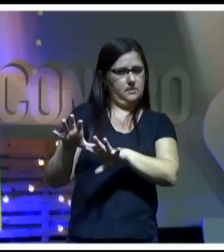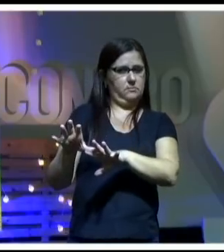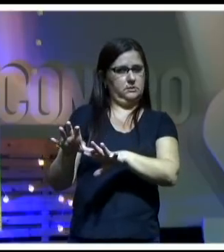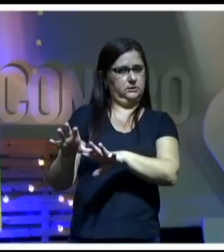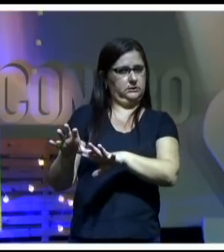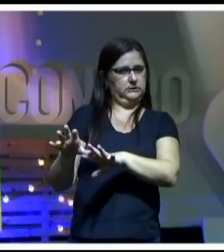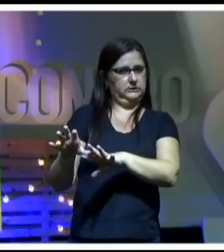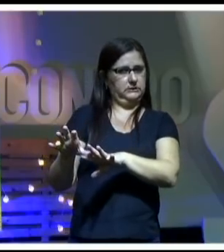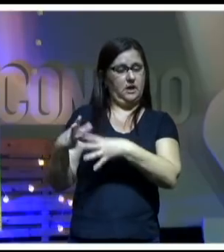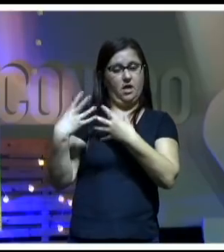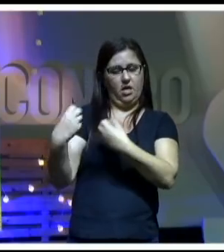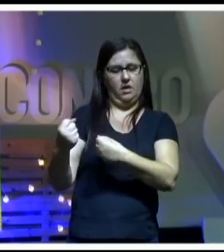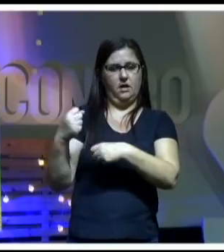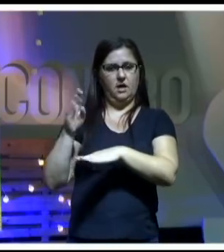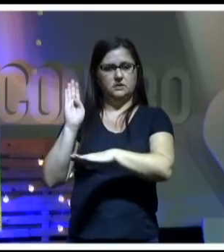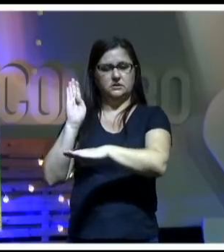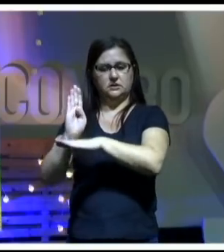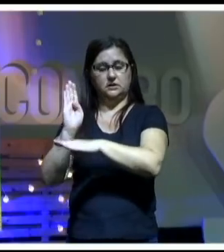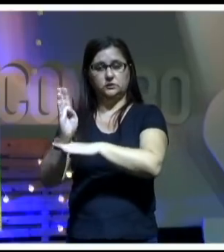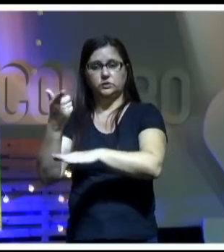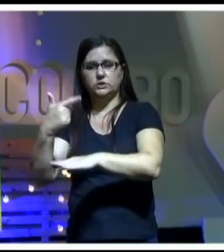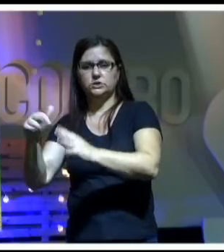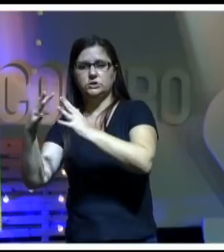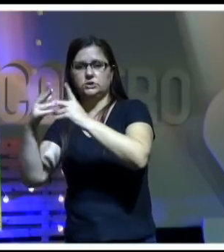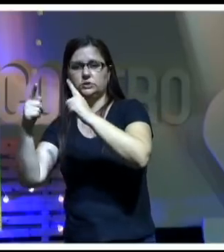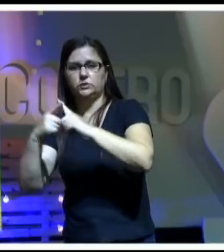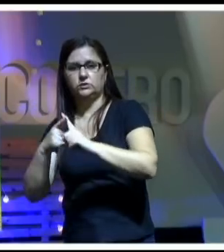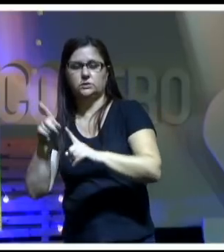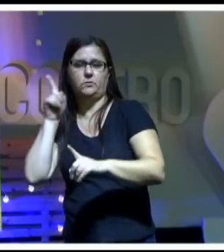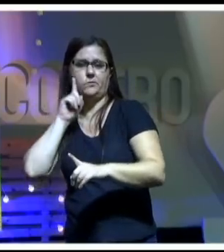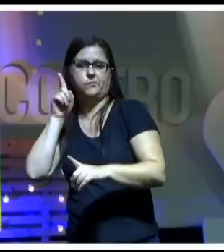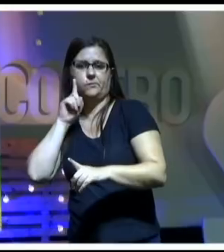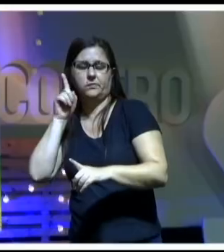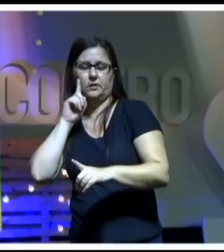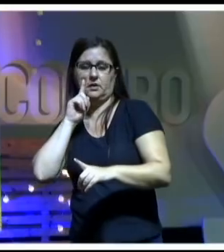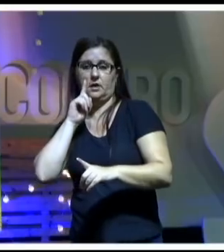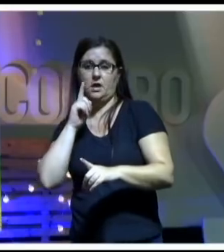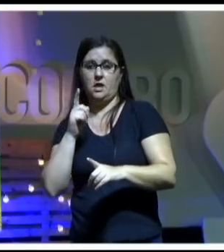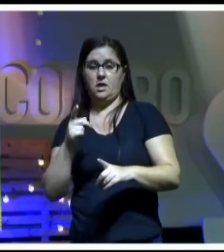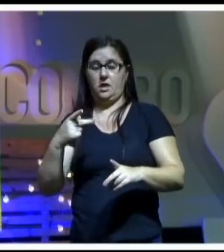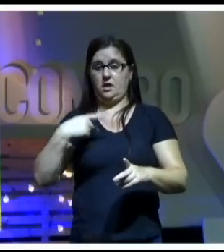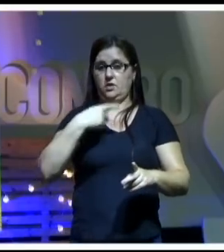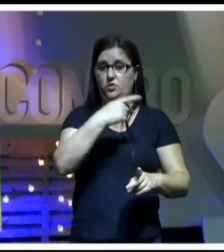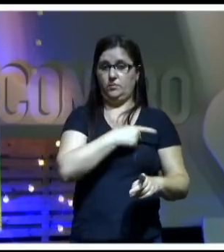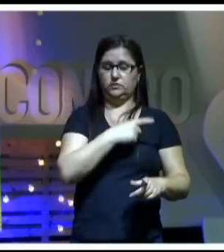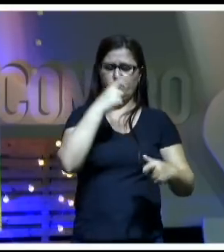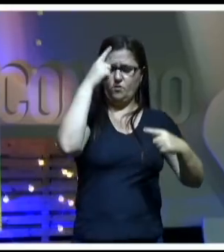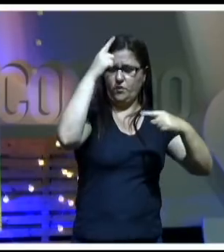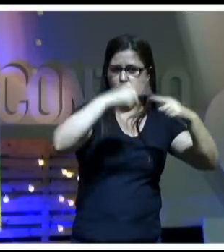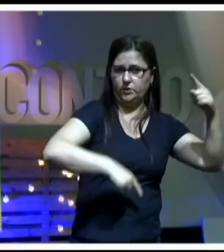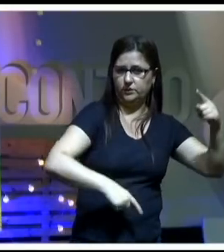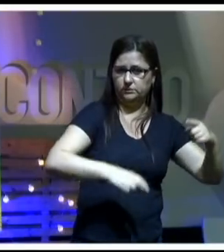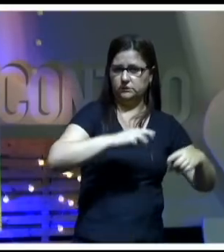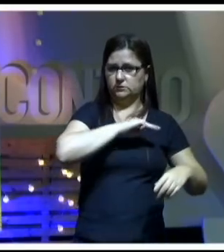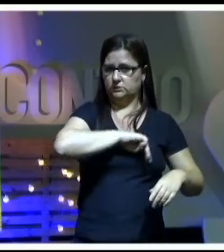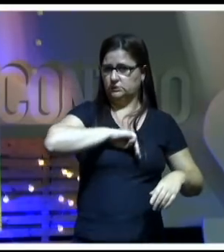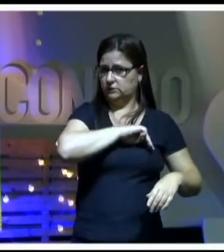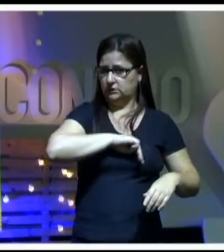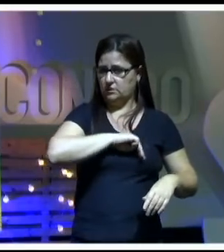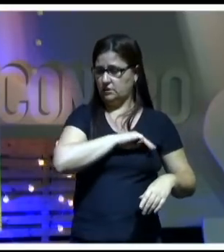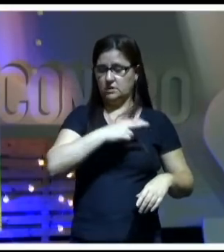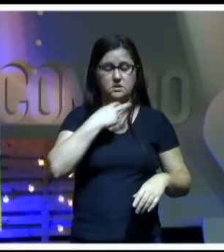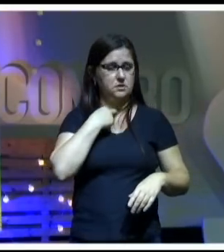à igreja presbiteriana dos estados unidos e martin foi proibido de exercer o seu ministério então depois de um apelo dele